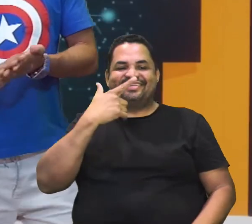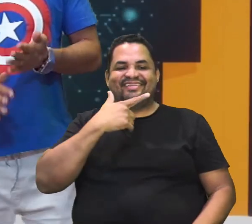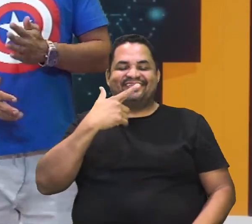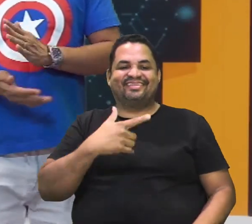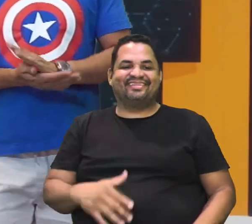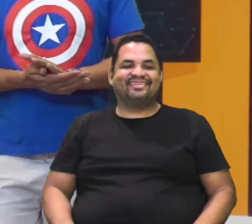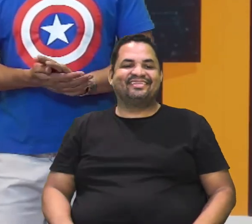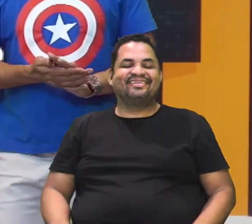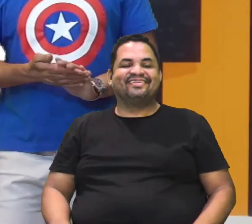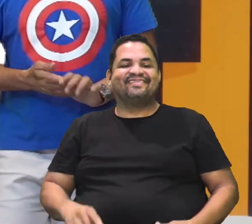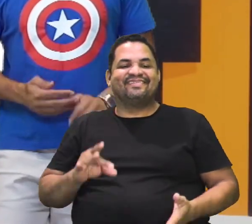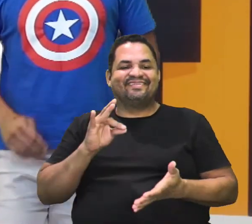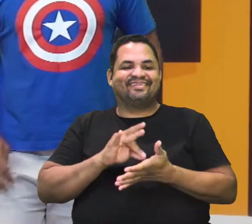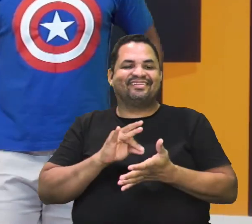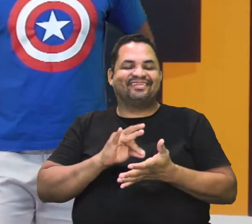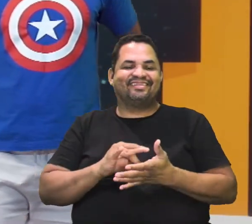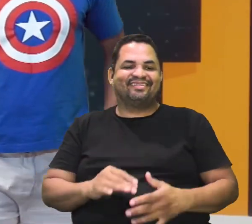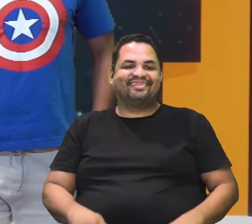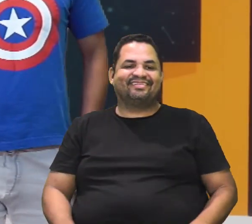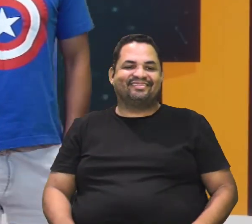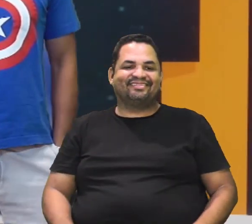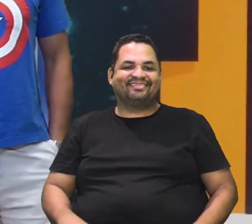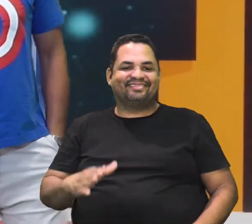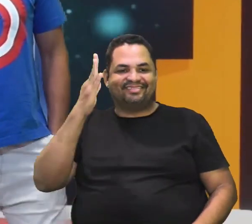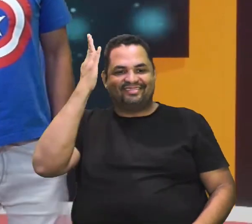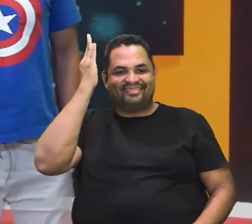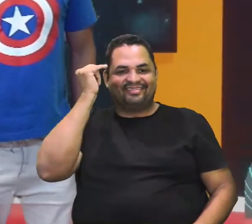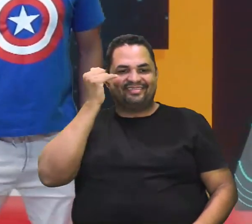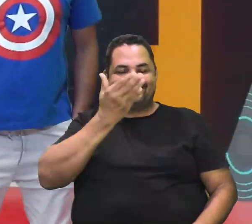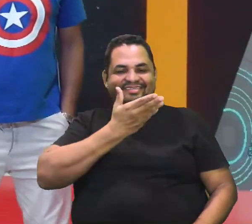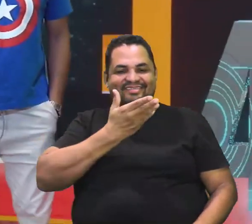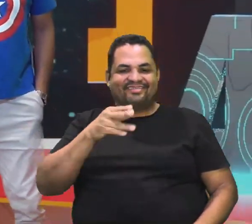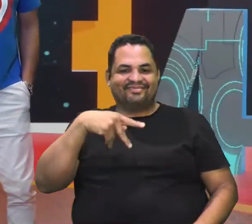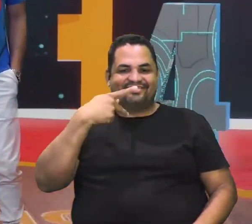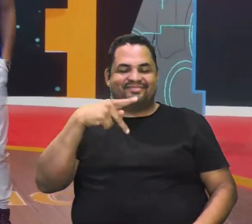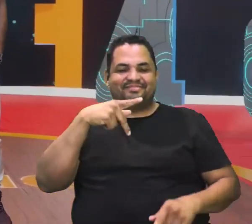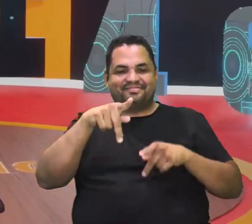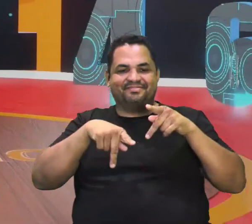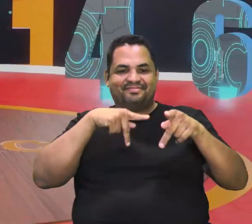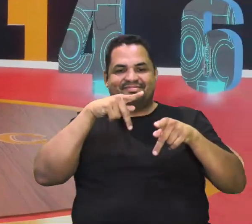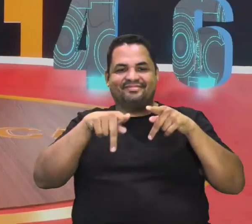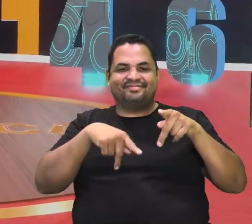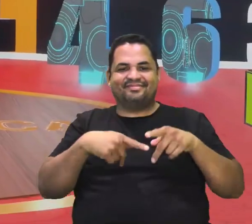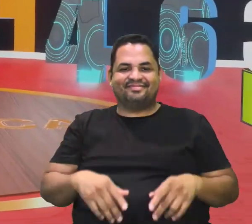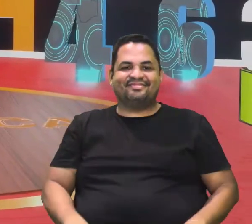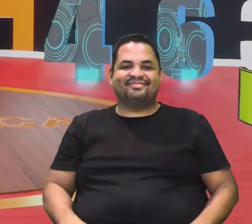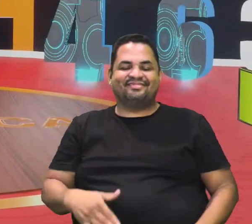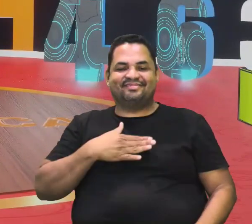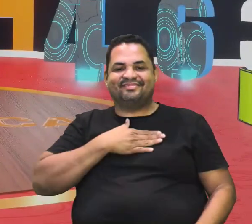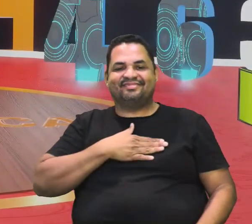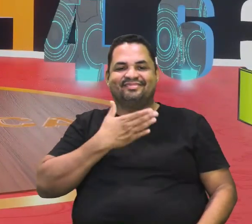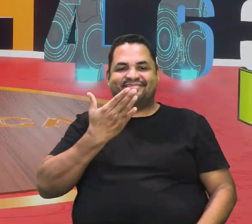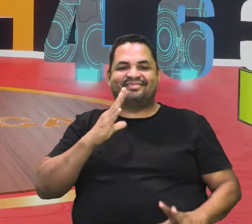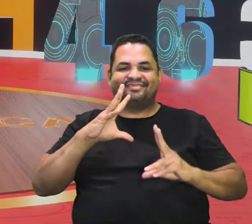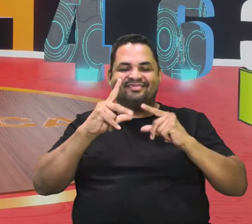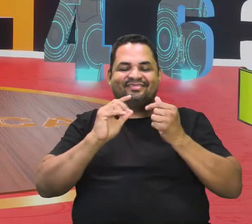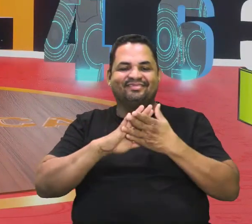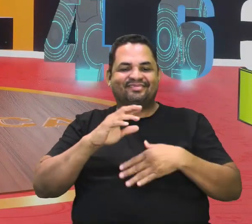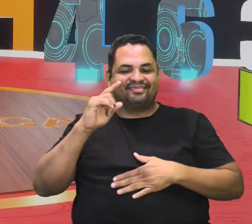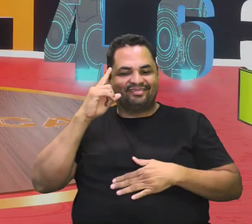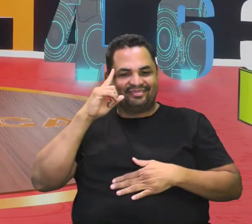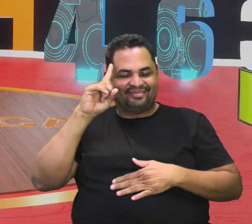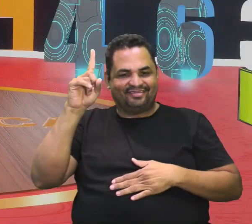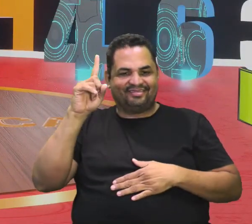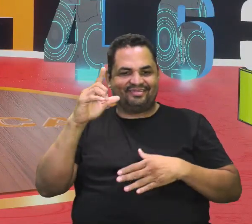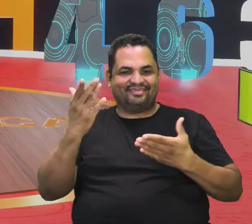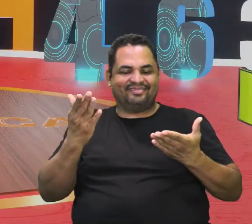matemática, né? Fala a verdade. E aí, sabe essa? Sabe esse ditado popular? Eu gosto aqui, é tudo gente